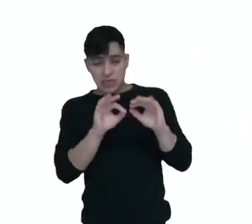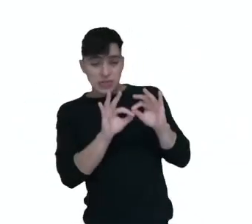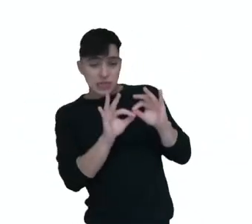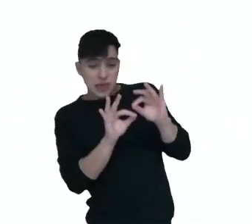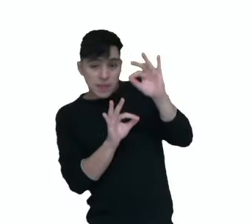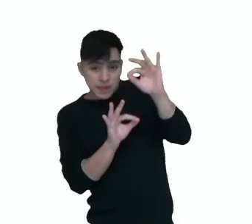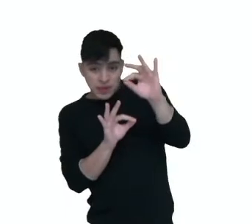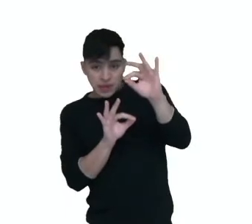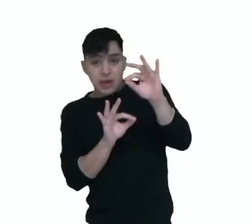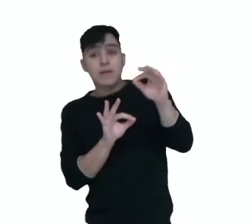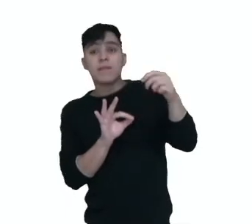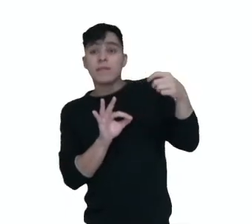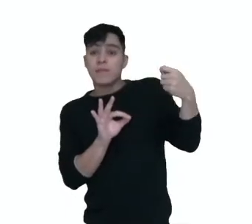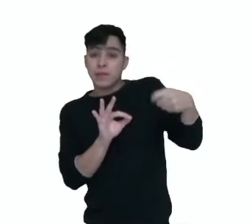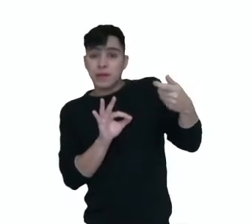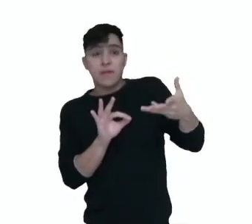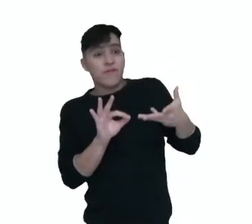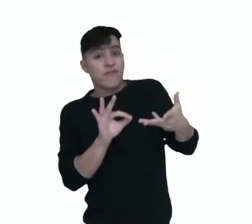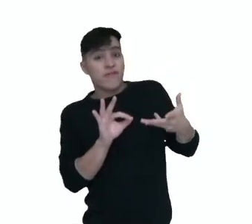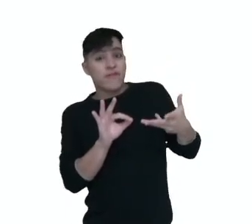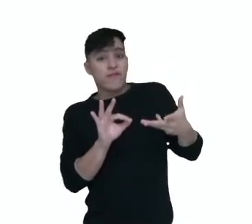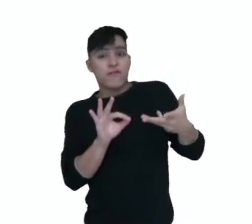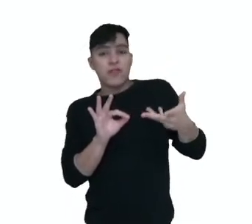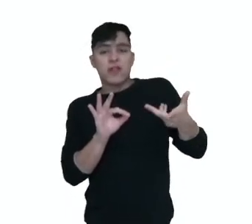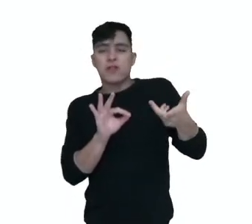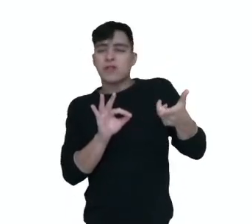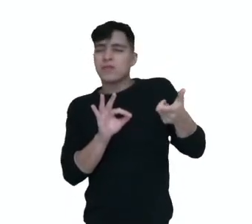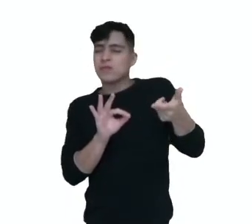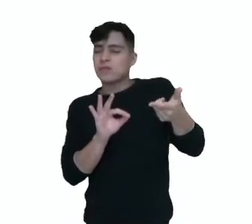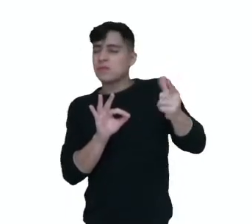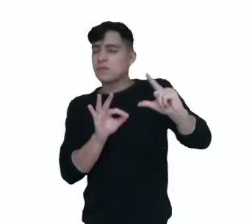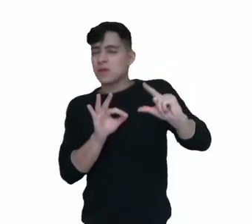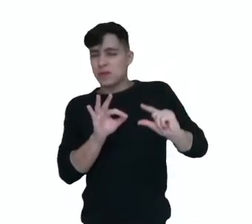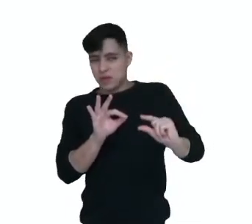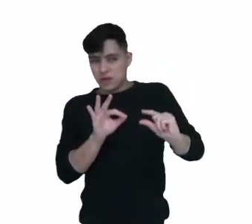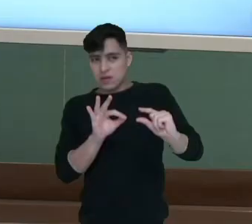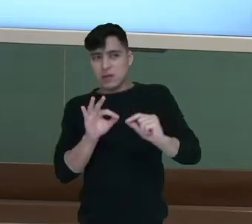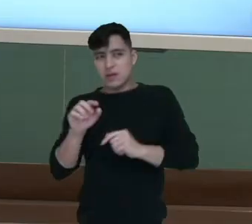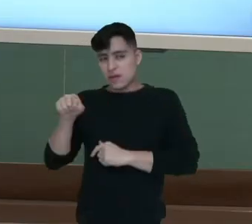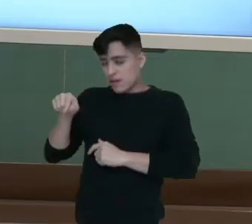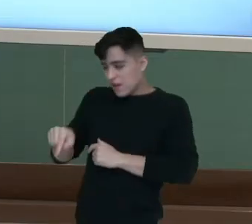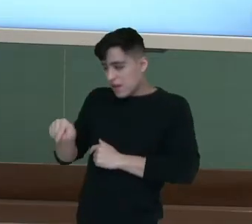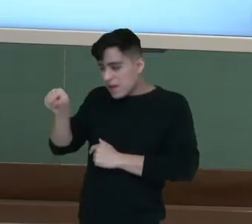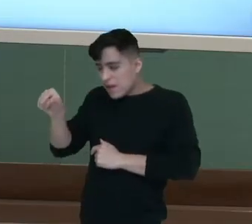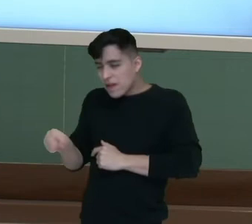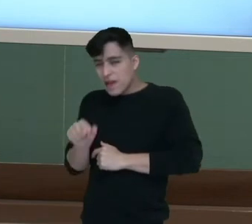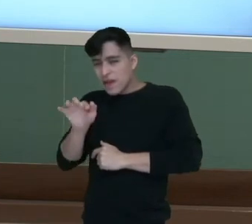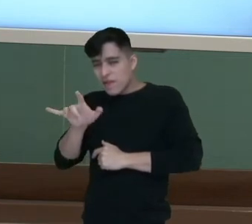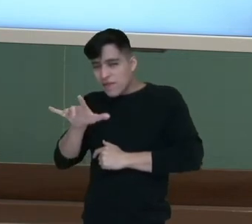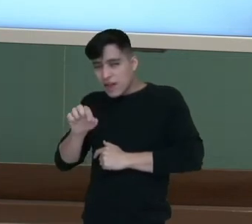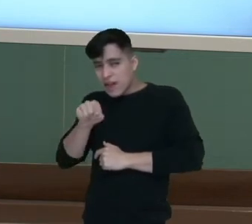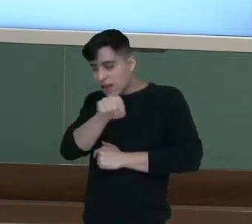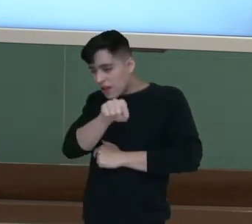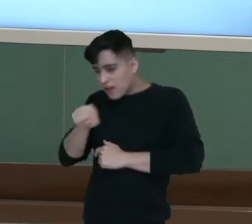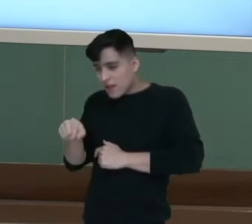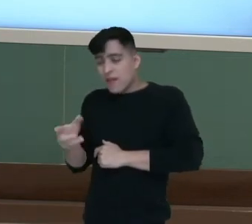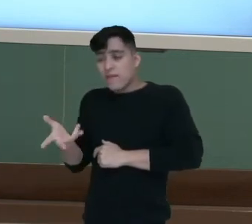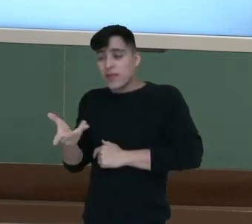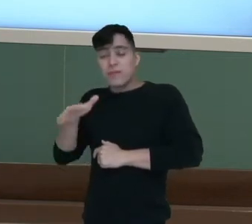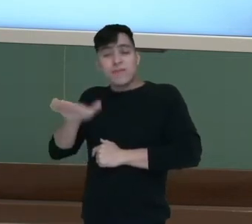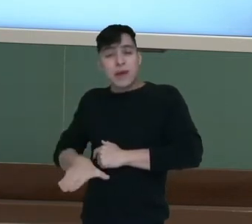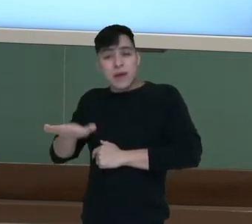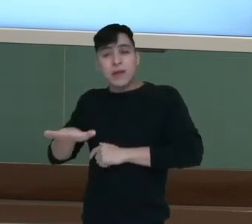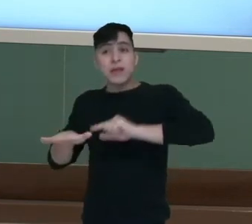logo também a velocidade orbital se reduz. Então, a velocidade no afélio, que é essa parte aqui, ela é menor que